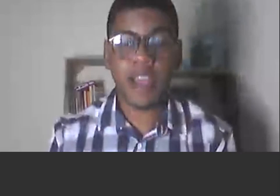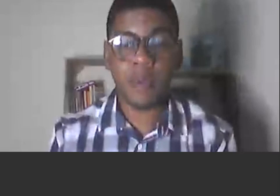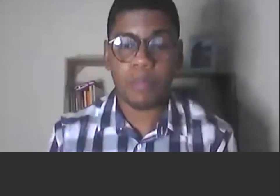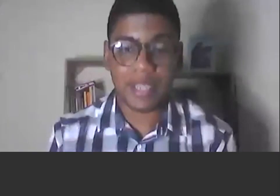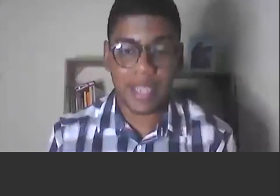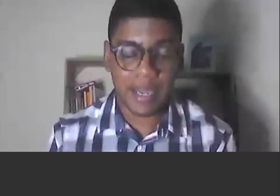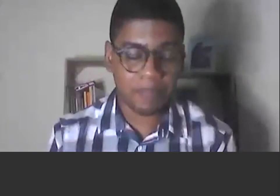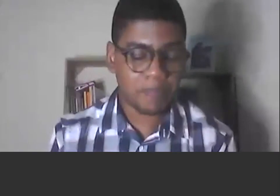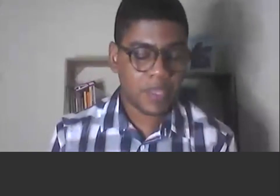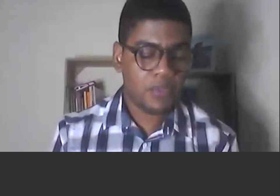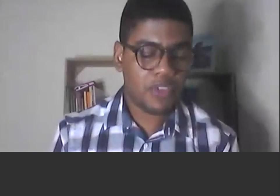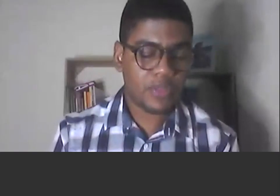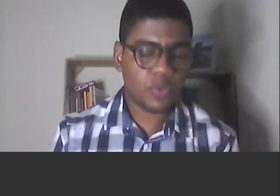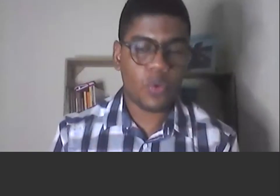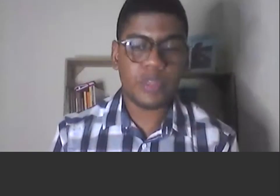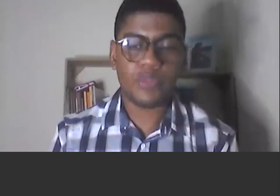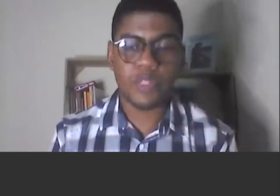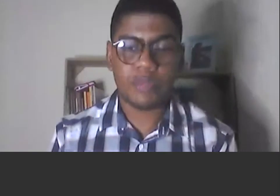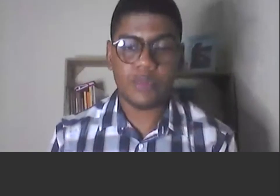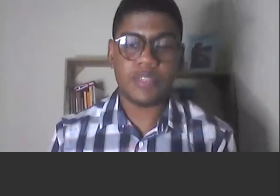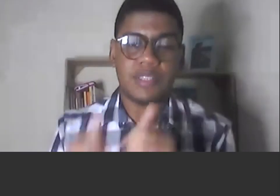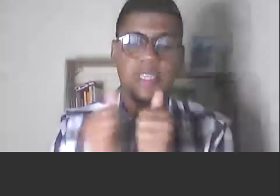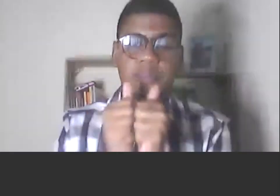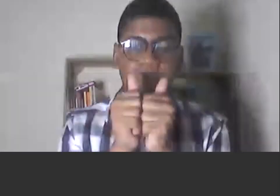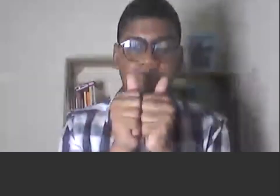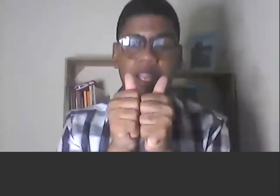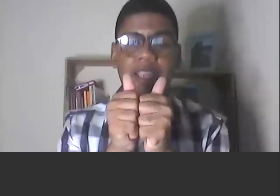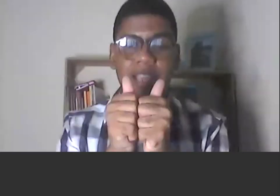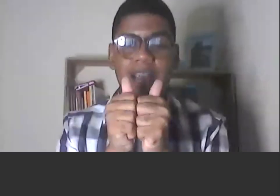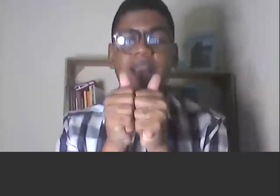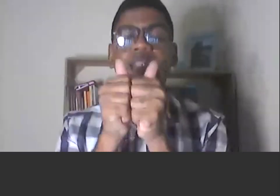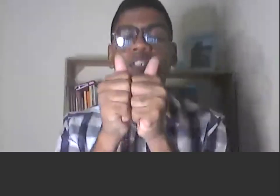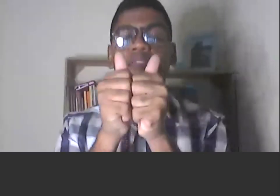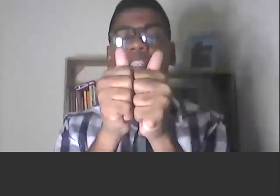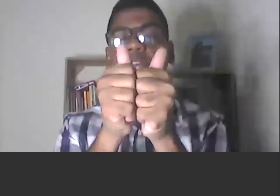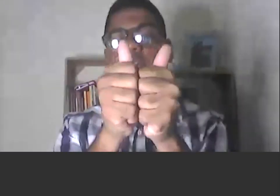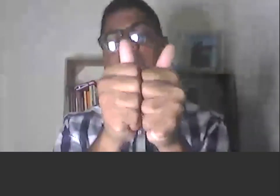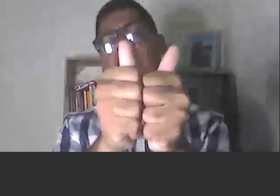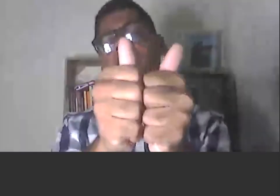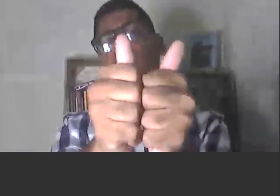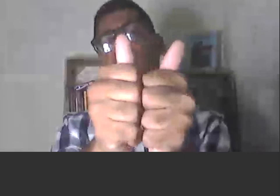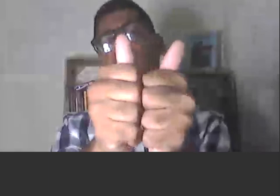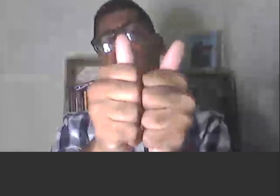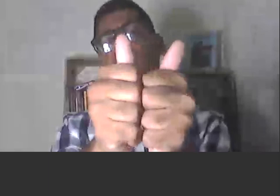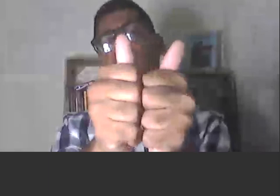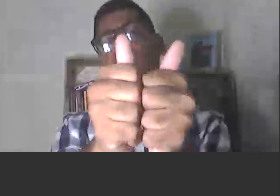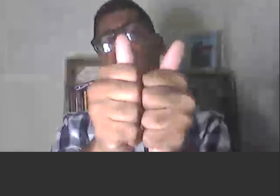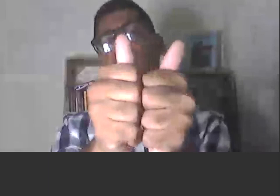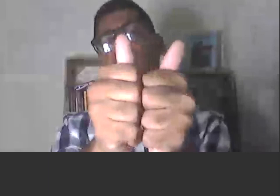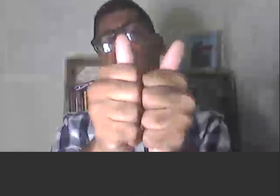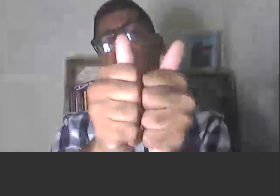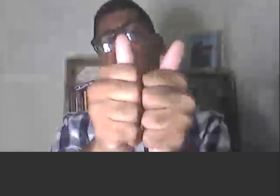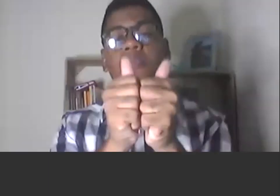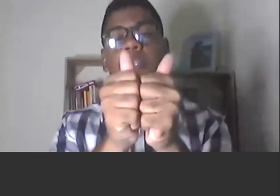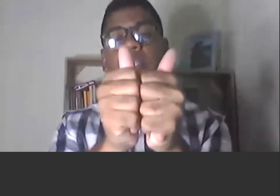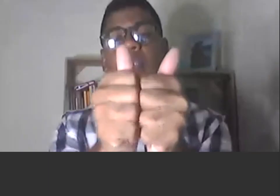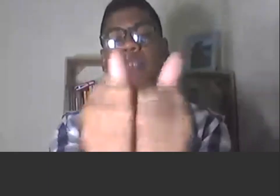Esse verbo acompanhar, feito com as duas mãos, assim, né, em A, e a gente vai empurrando para frente,